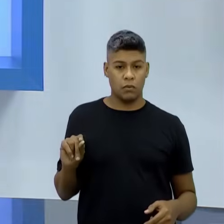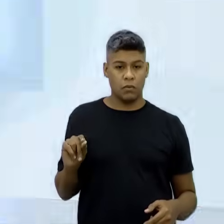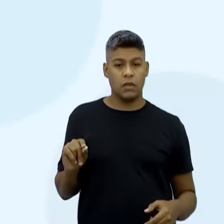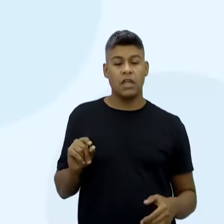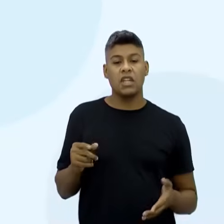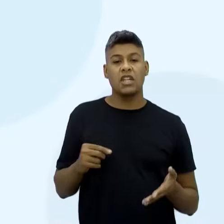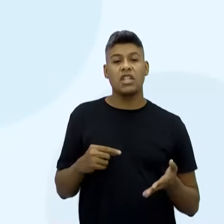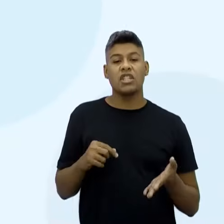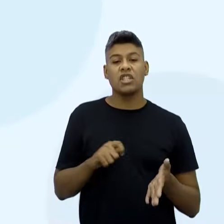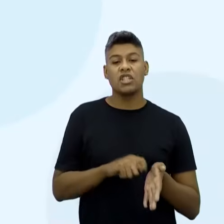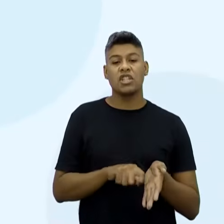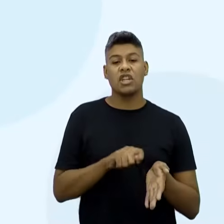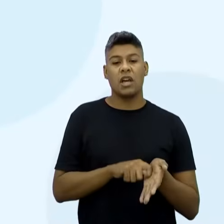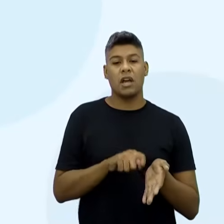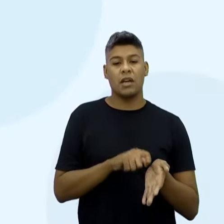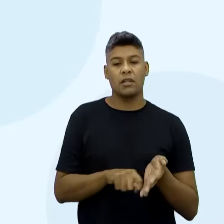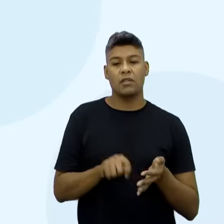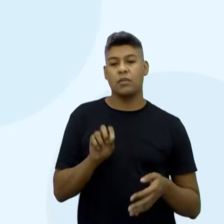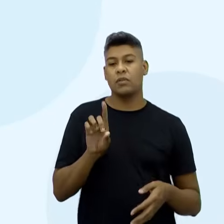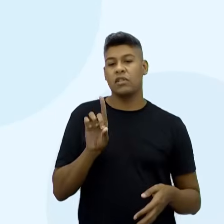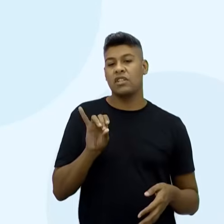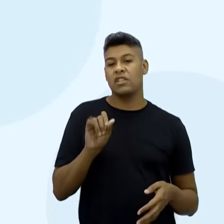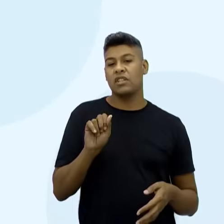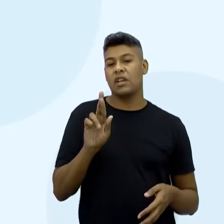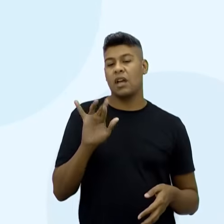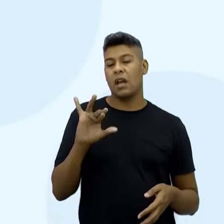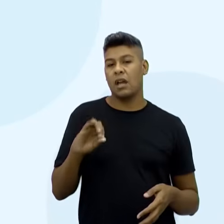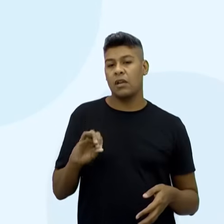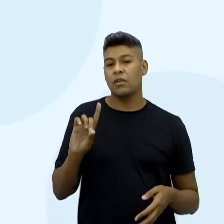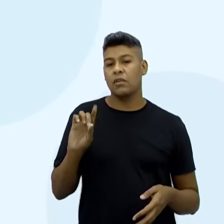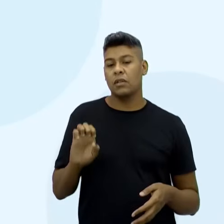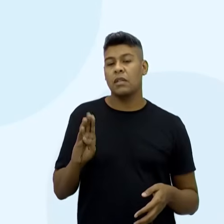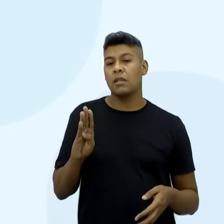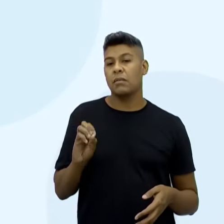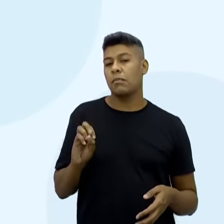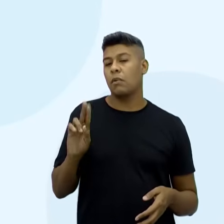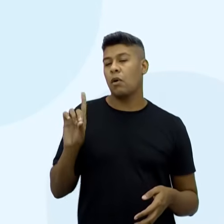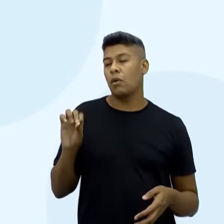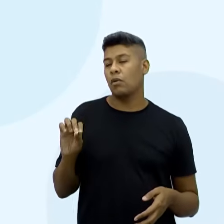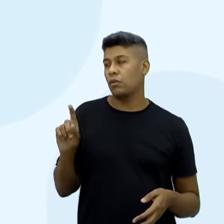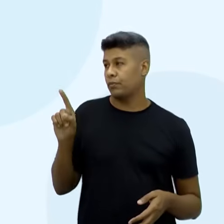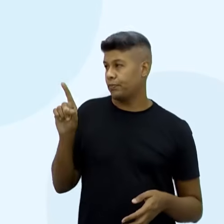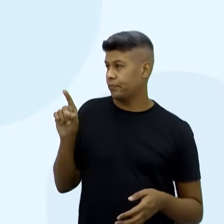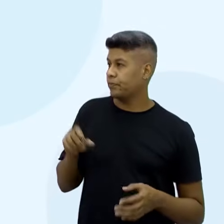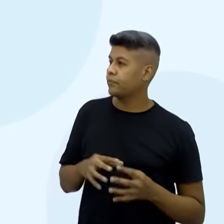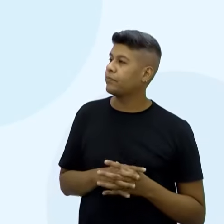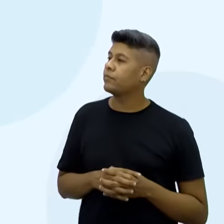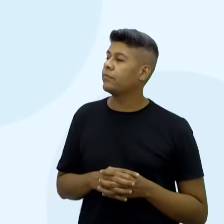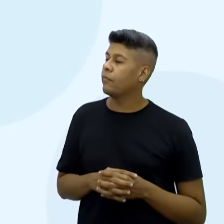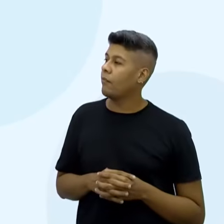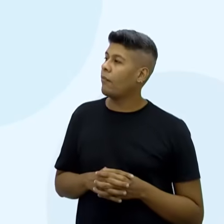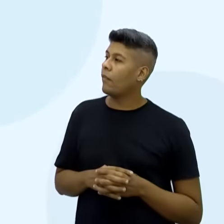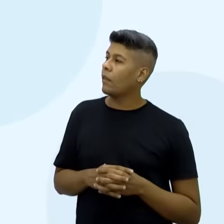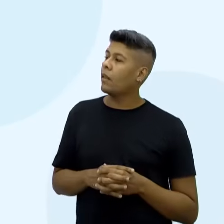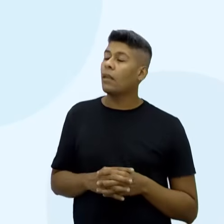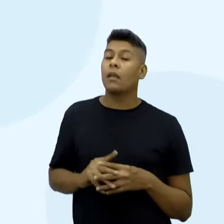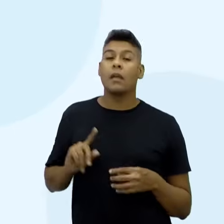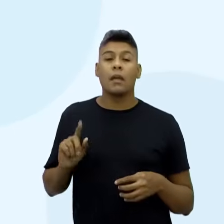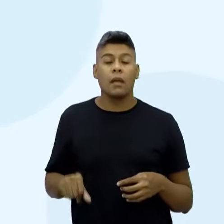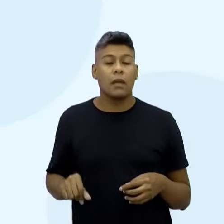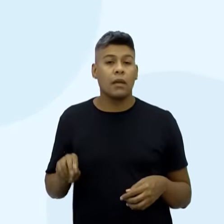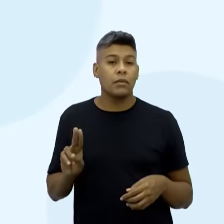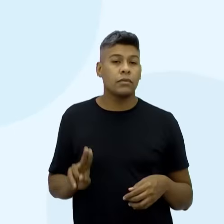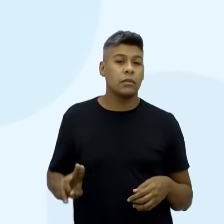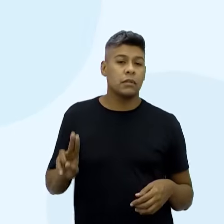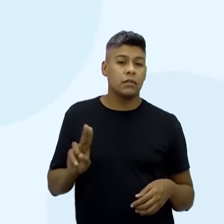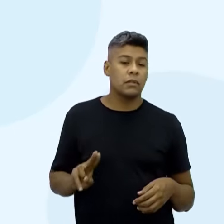do diário de bordo. Tá aí aparecendo na tela para vocês, justamente, né, que o diário de bordo, então, ele era